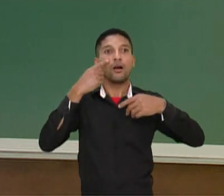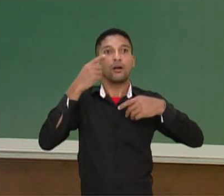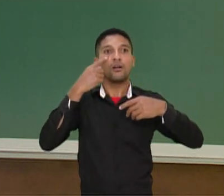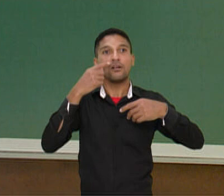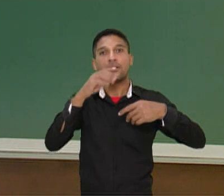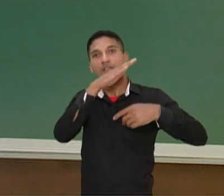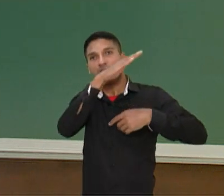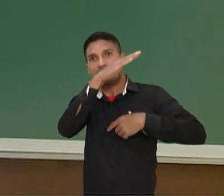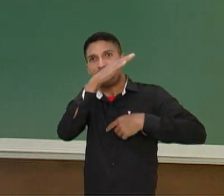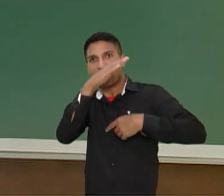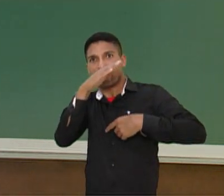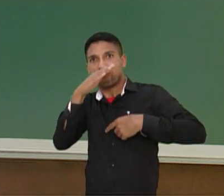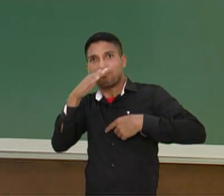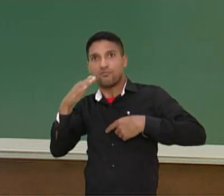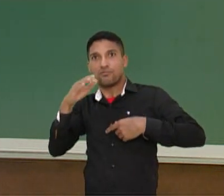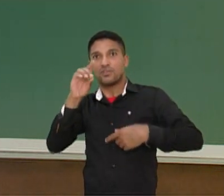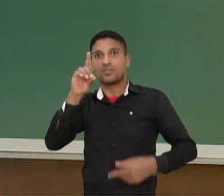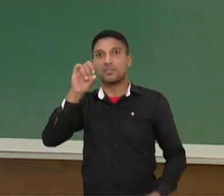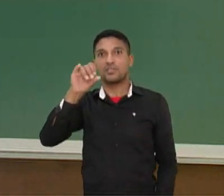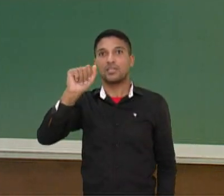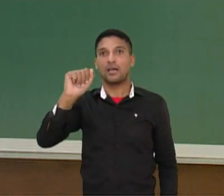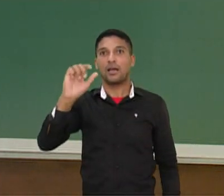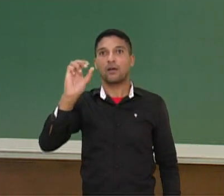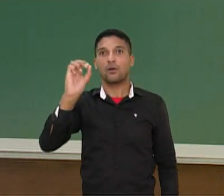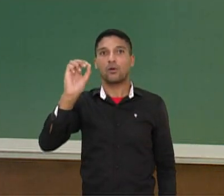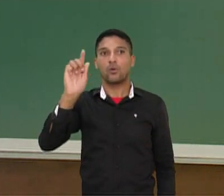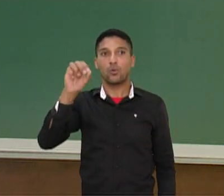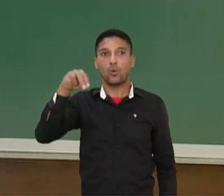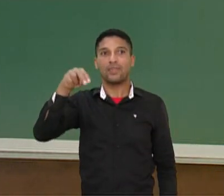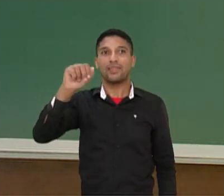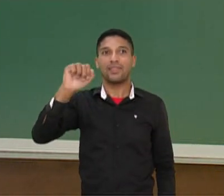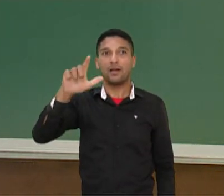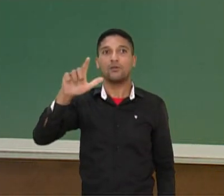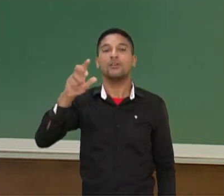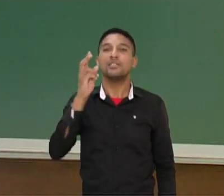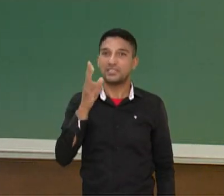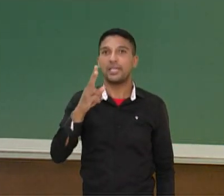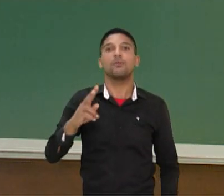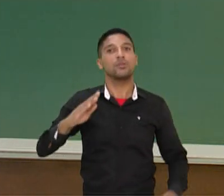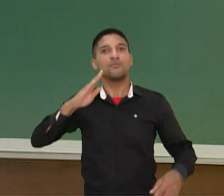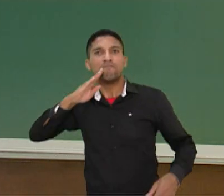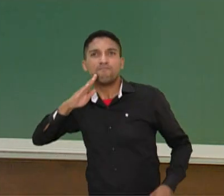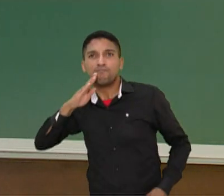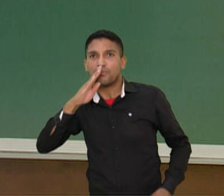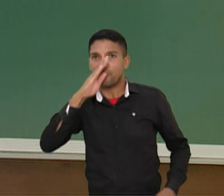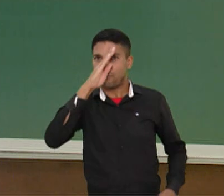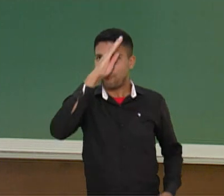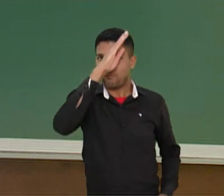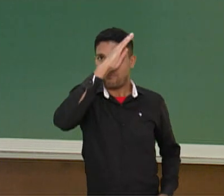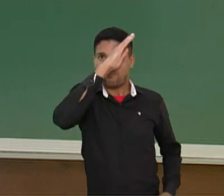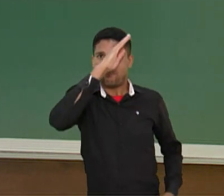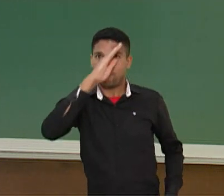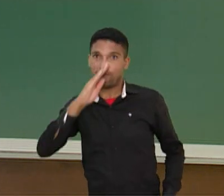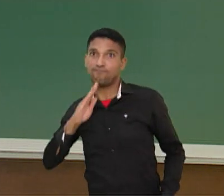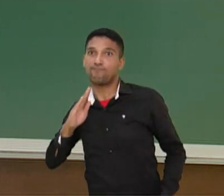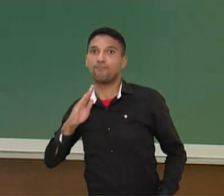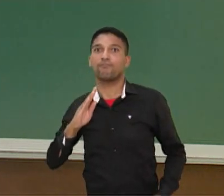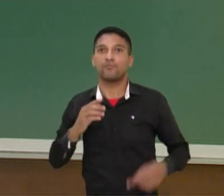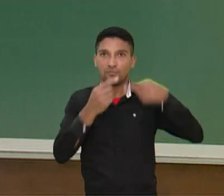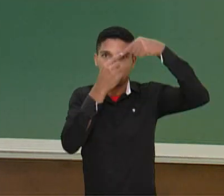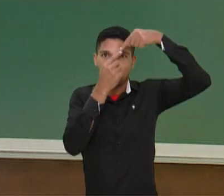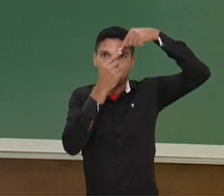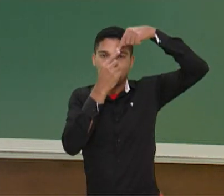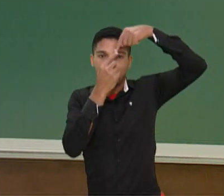ó. Na verdade, a diagonal sempre atravessa a figura, ó, atravessa, ok? Então, aqui eu tenho esses dois exemplos